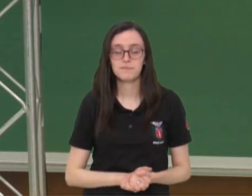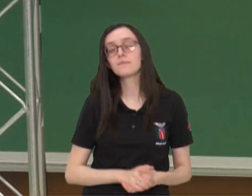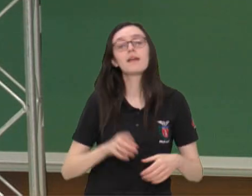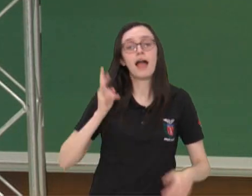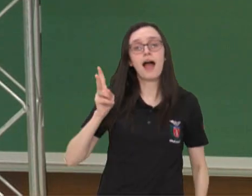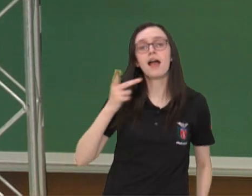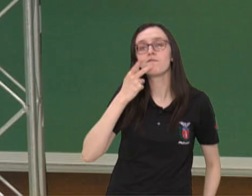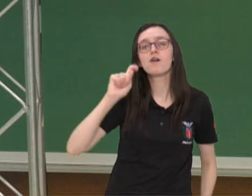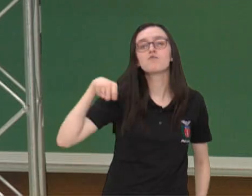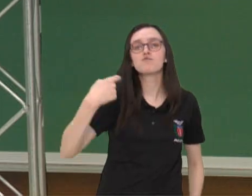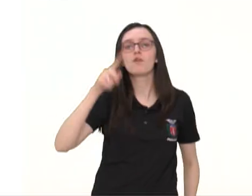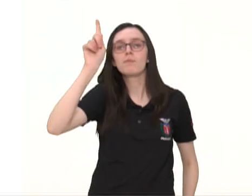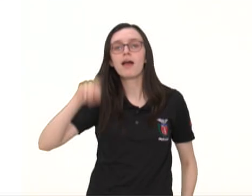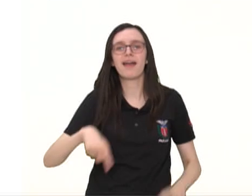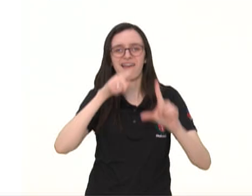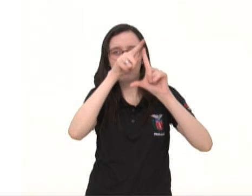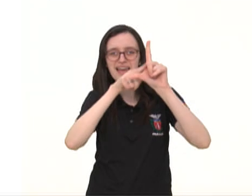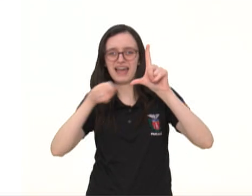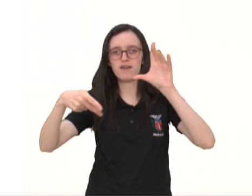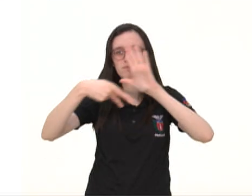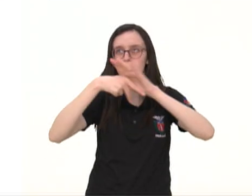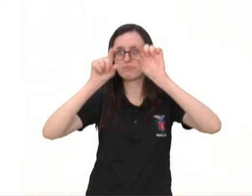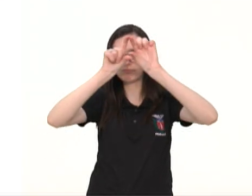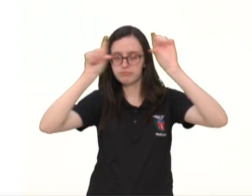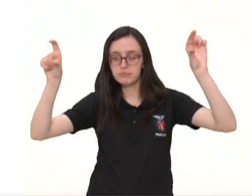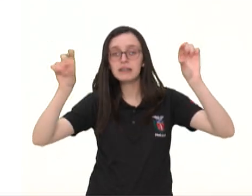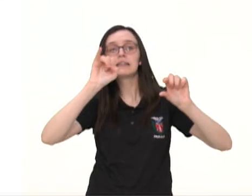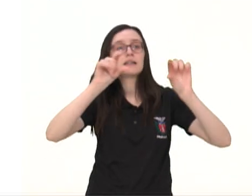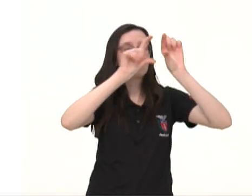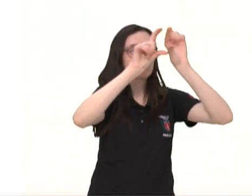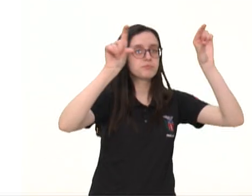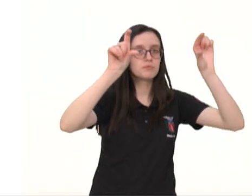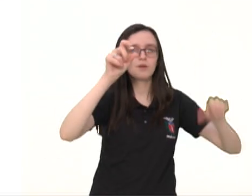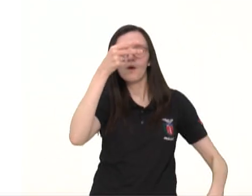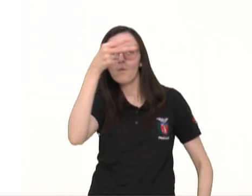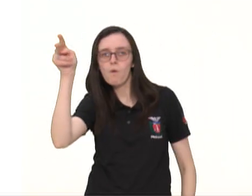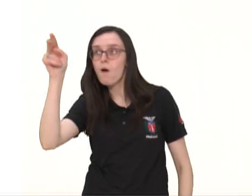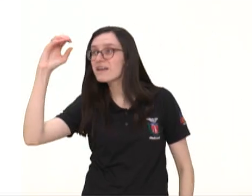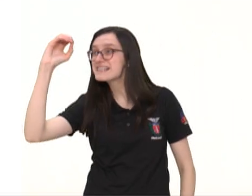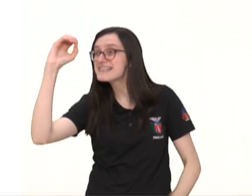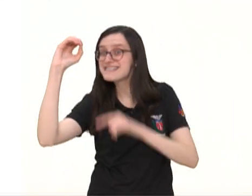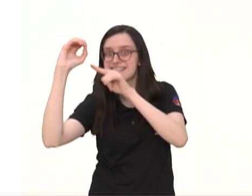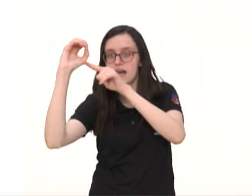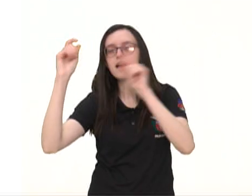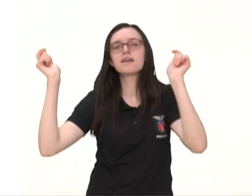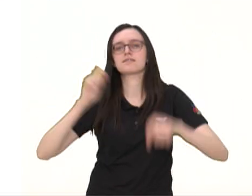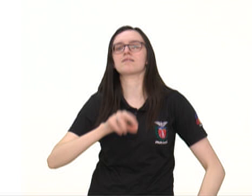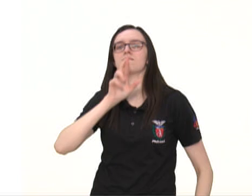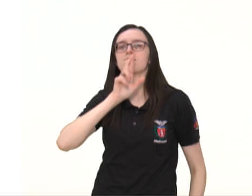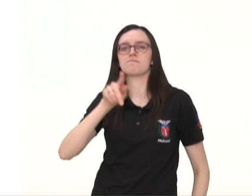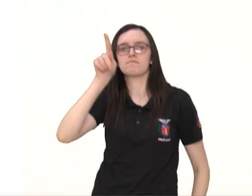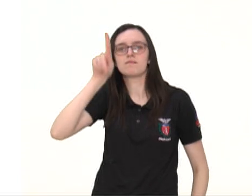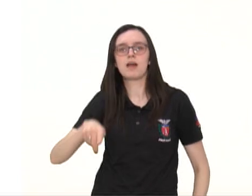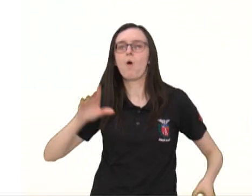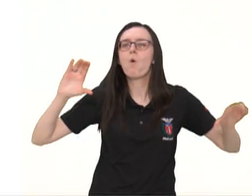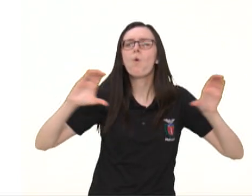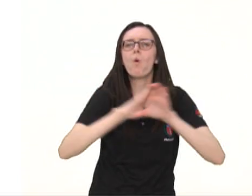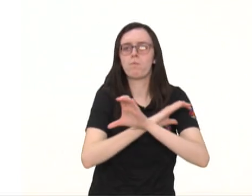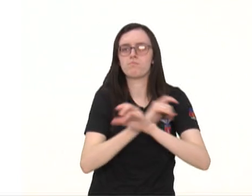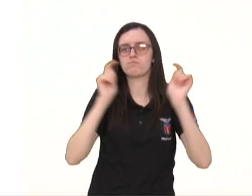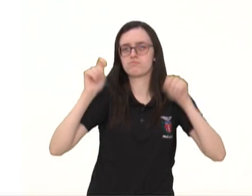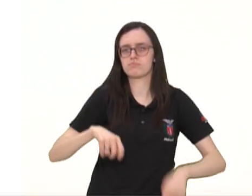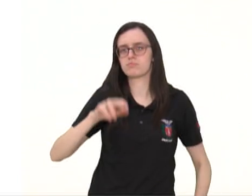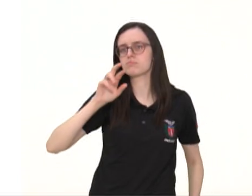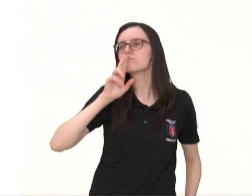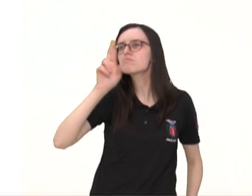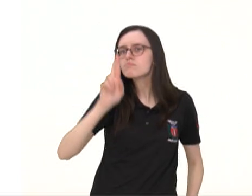falando de gráfico de função, quando eu igualo essa função a zero, eu posso resolver da sua forma completa, né,